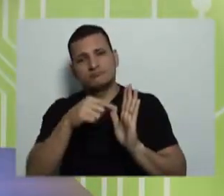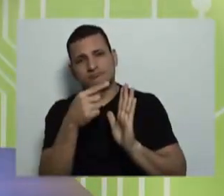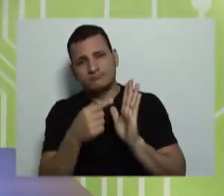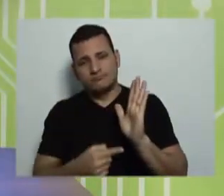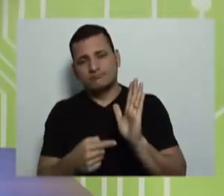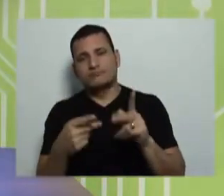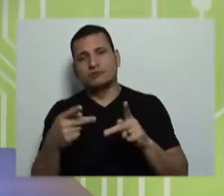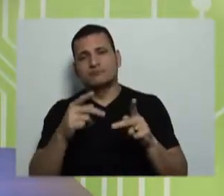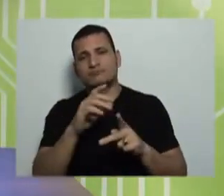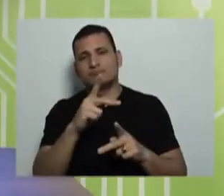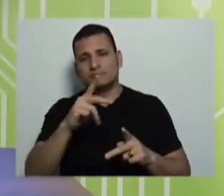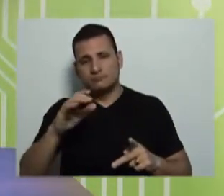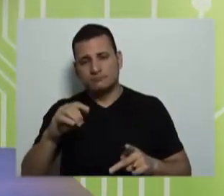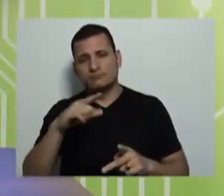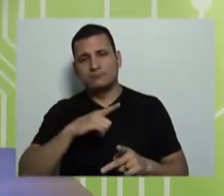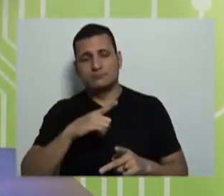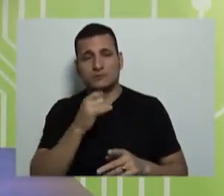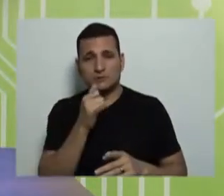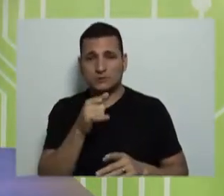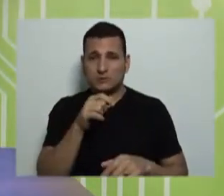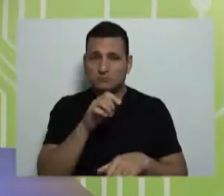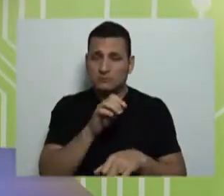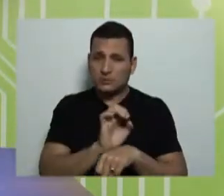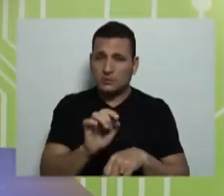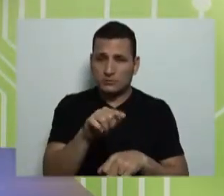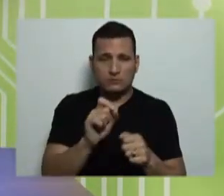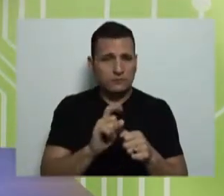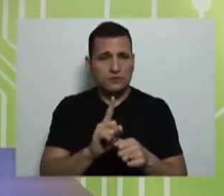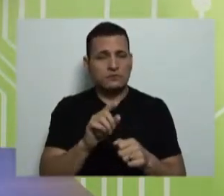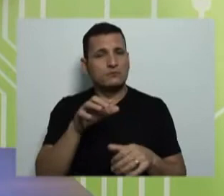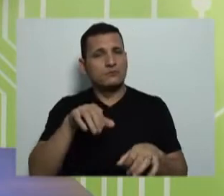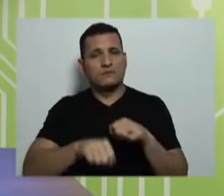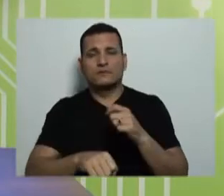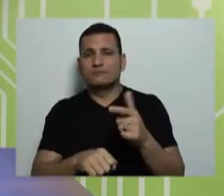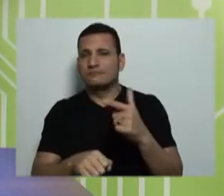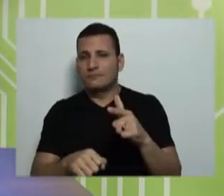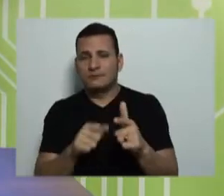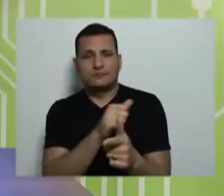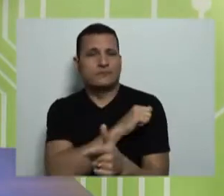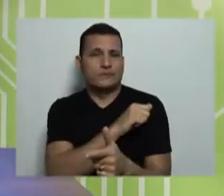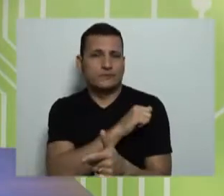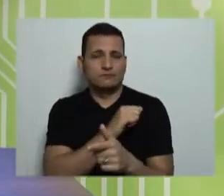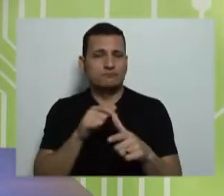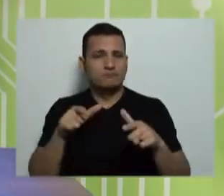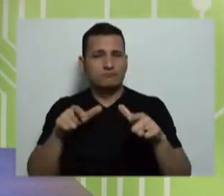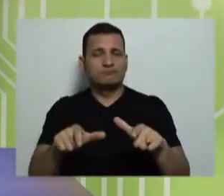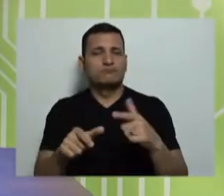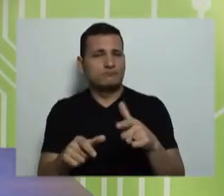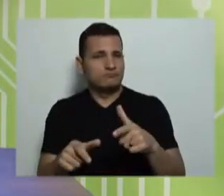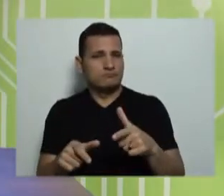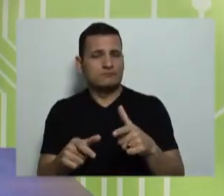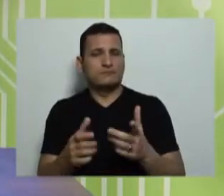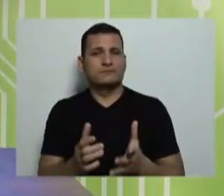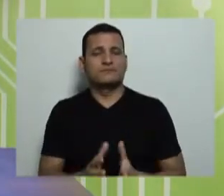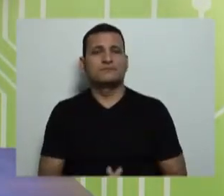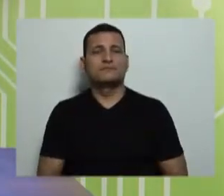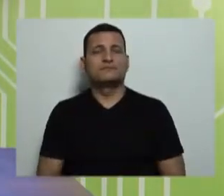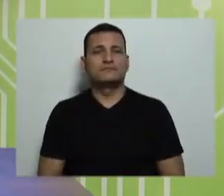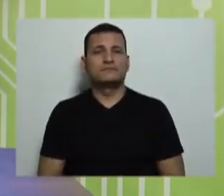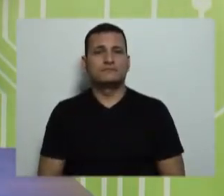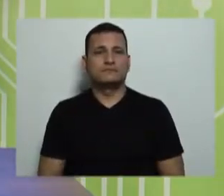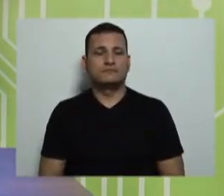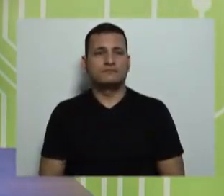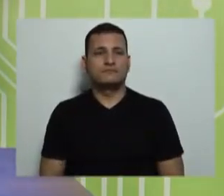do curso e sem ele o nosso aluno não cola grau. Sem ele o nosso aluno não conclui as atividades necessárias para a obtenção do título de técnico